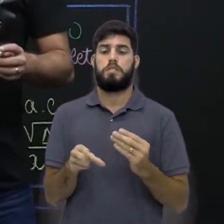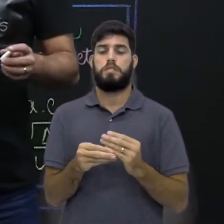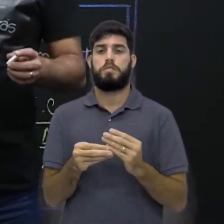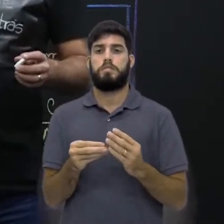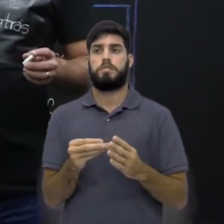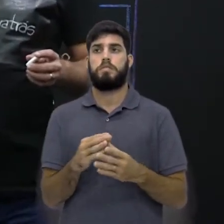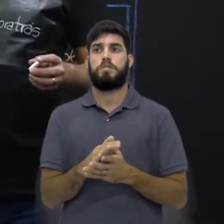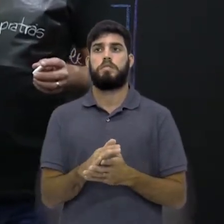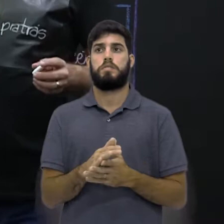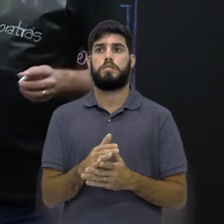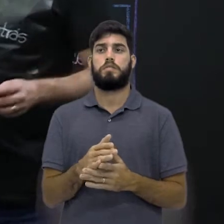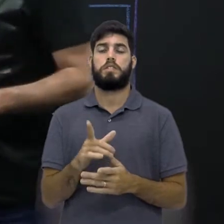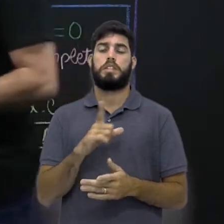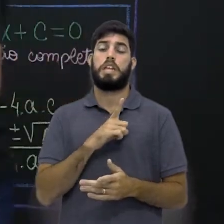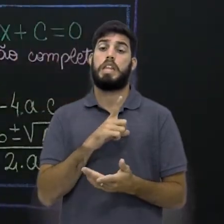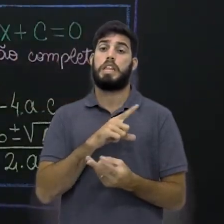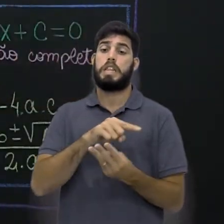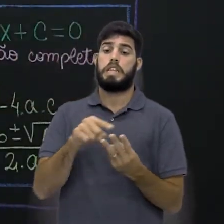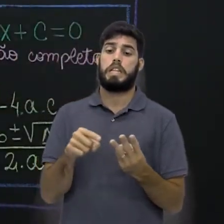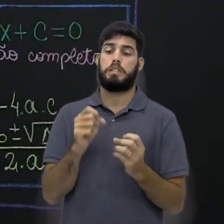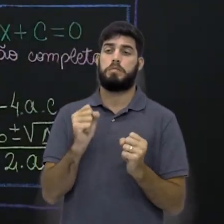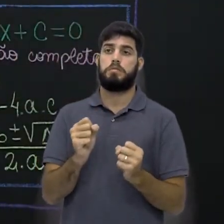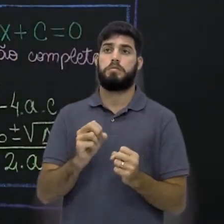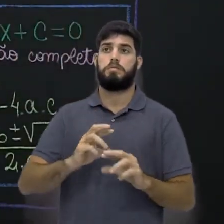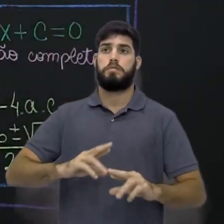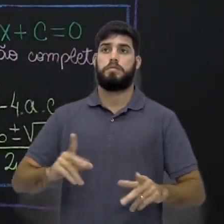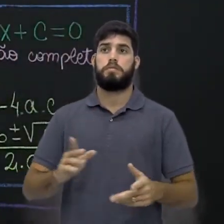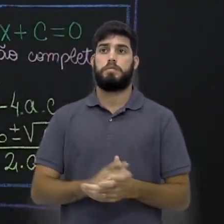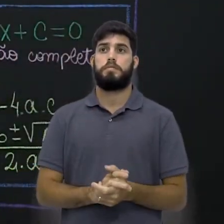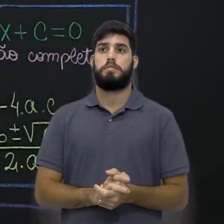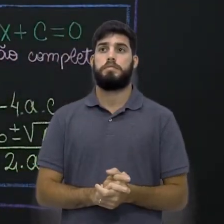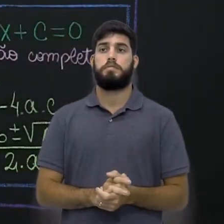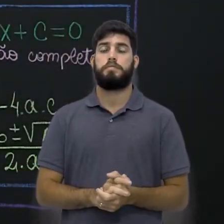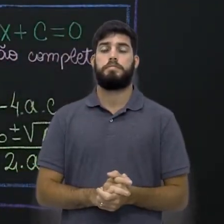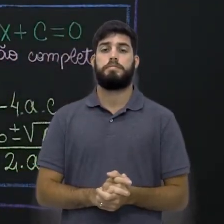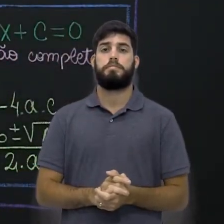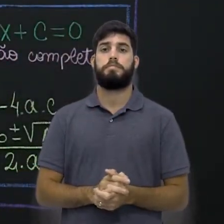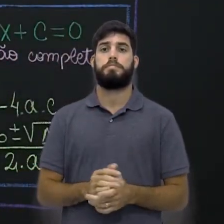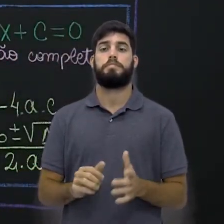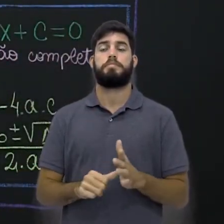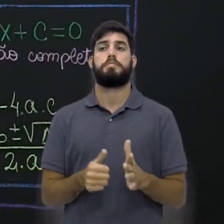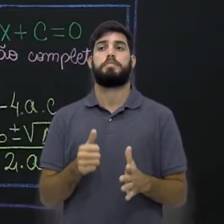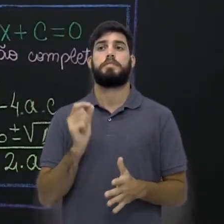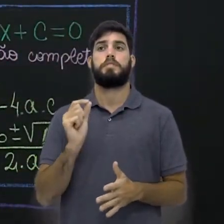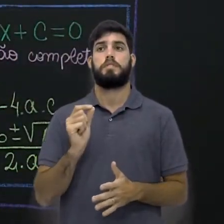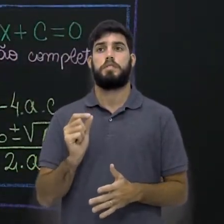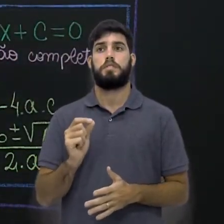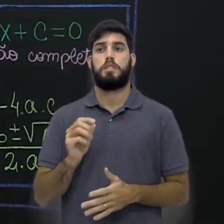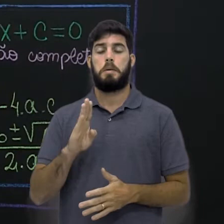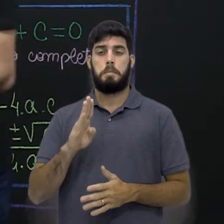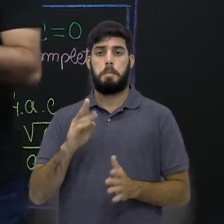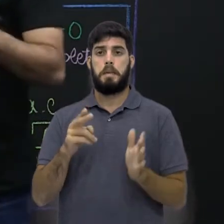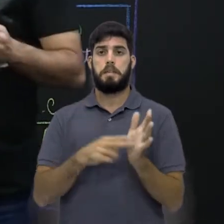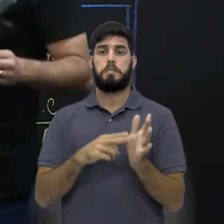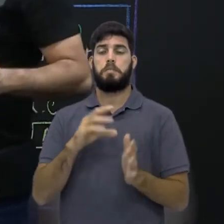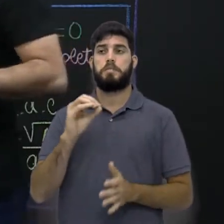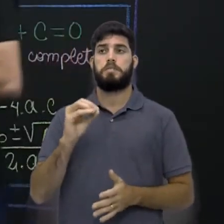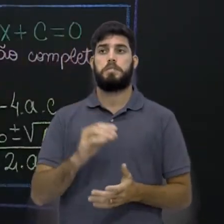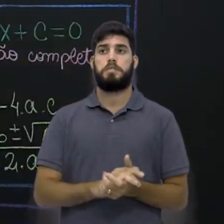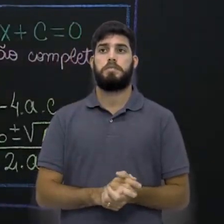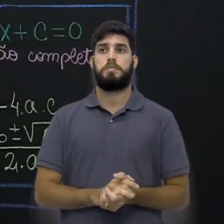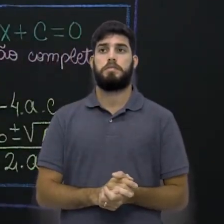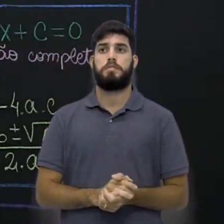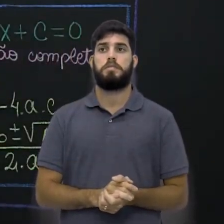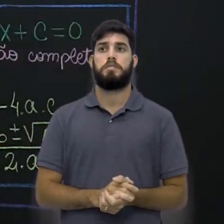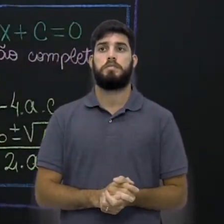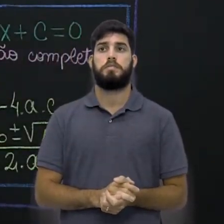três possibilidades diferentes. Primeira delas, eu tenho a possibilidade onde o b é igual a zero. Reparem que